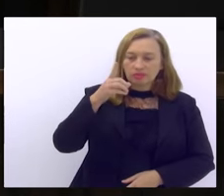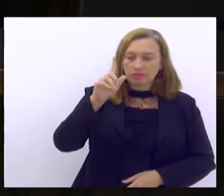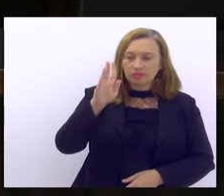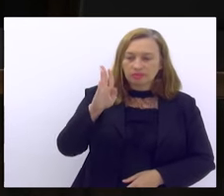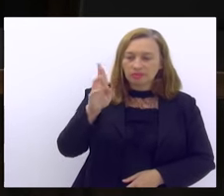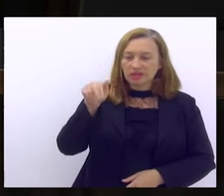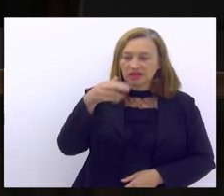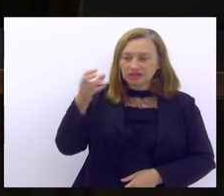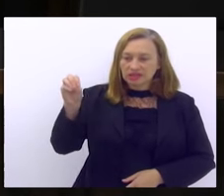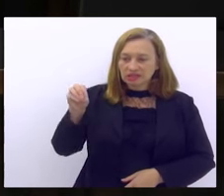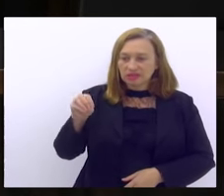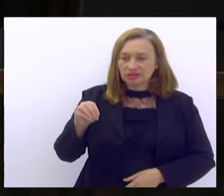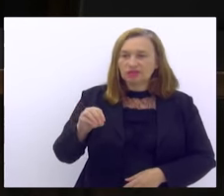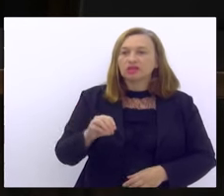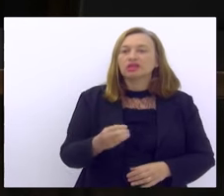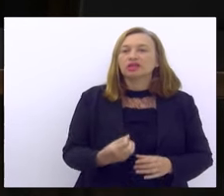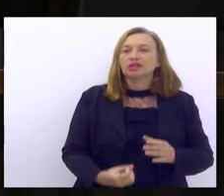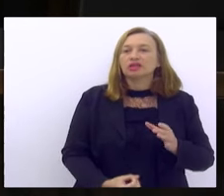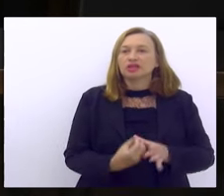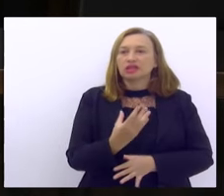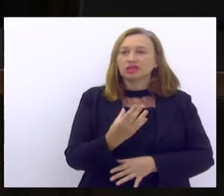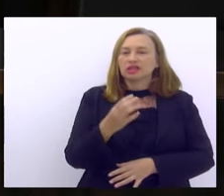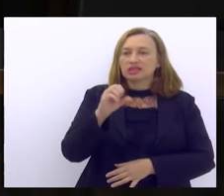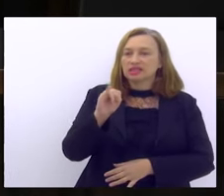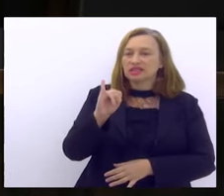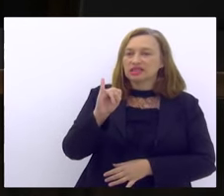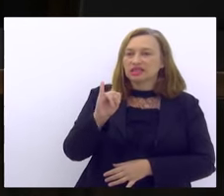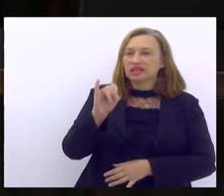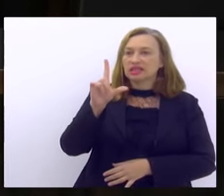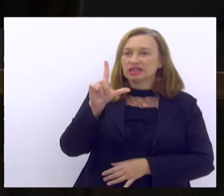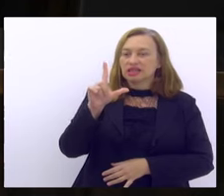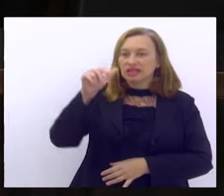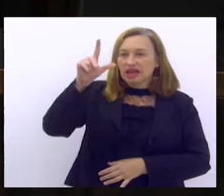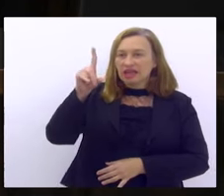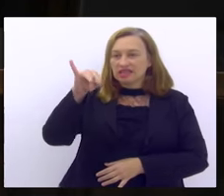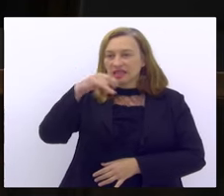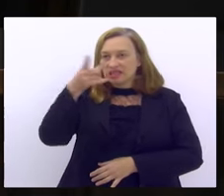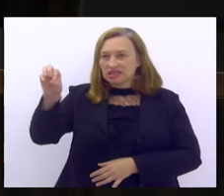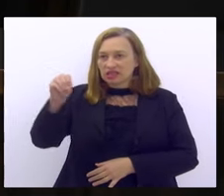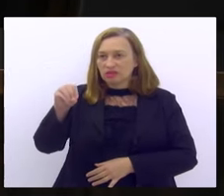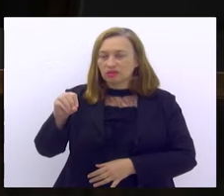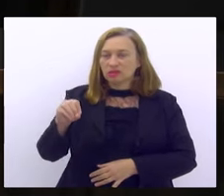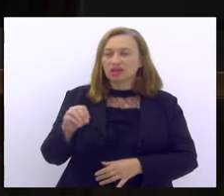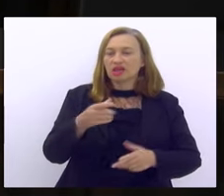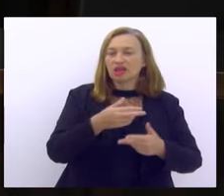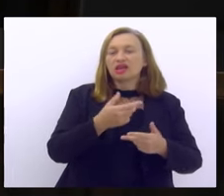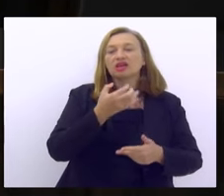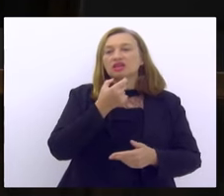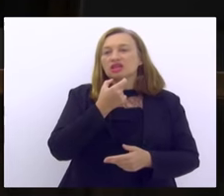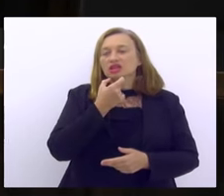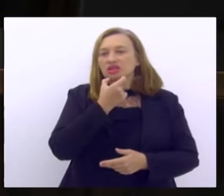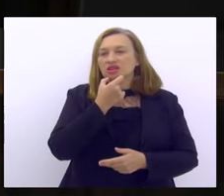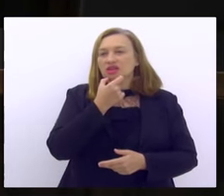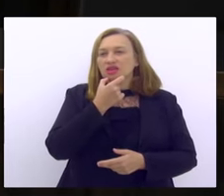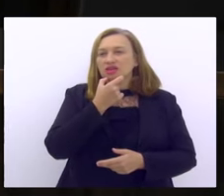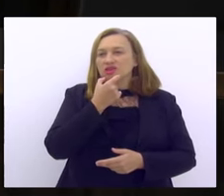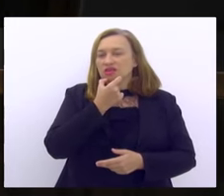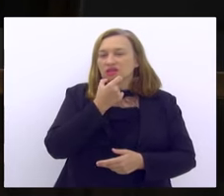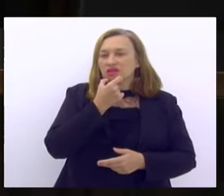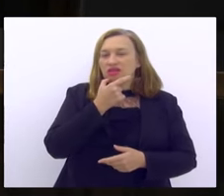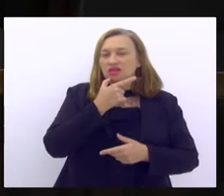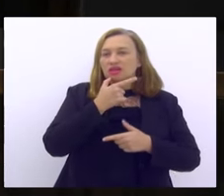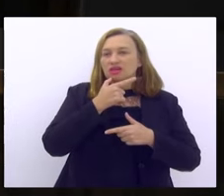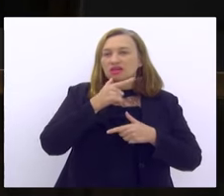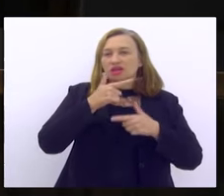Brazão, que dispõe sobre instalação de sinalização informativa em idiomas estrangeiros para orientação dos turistas de